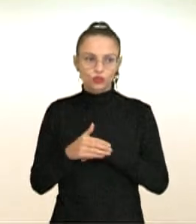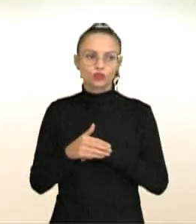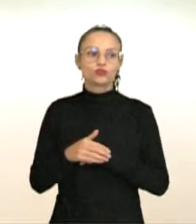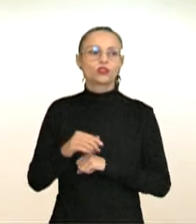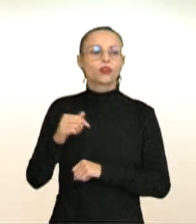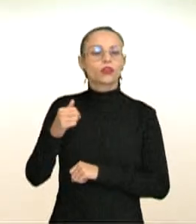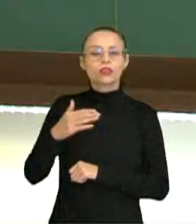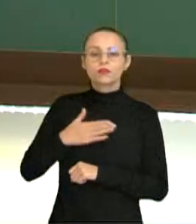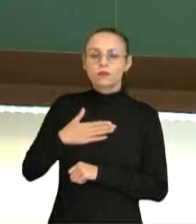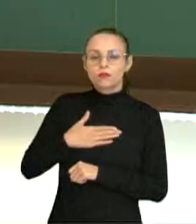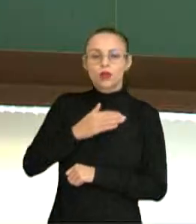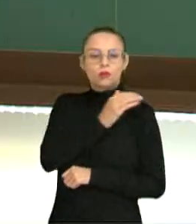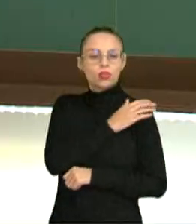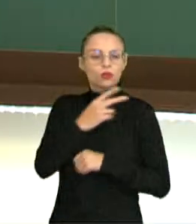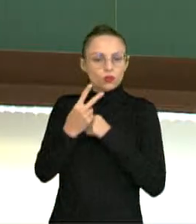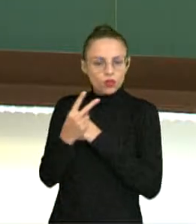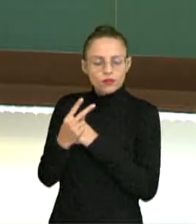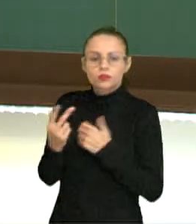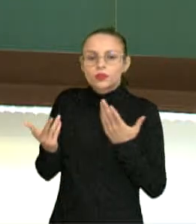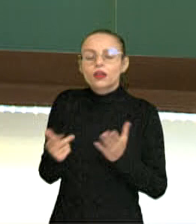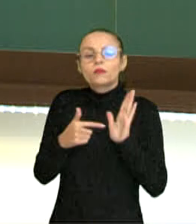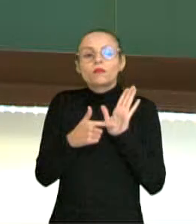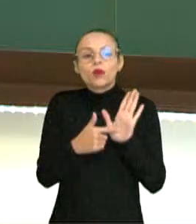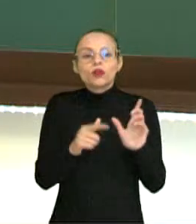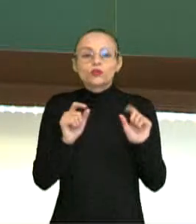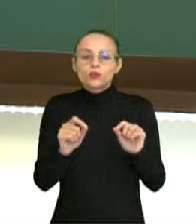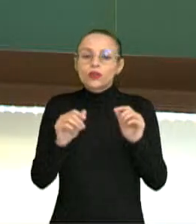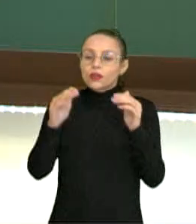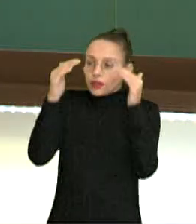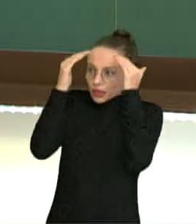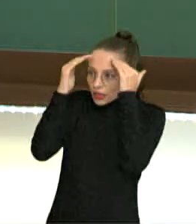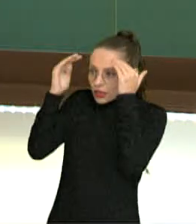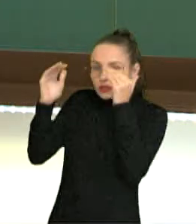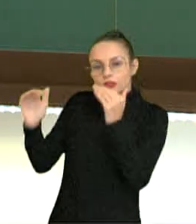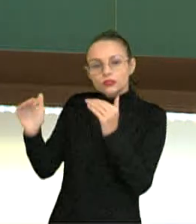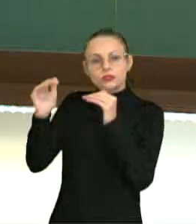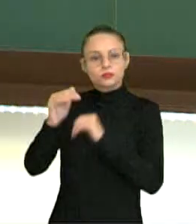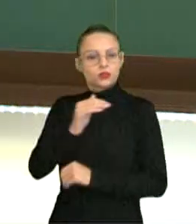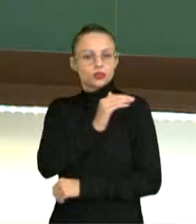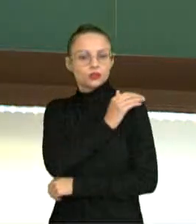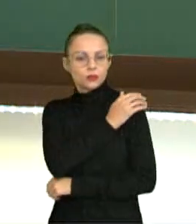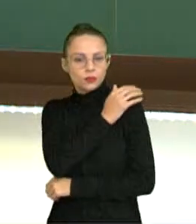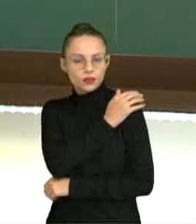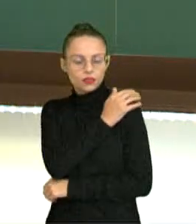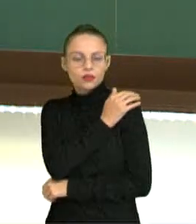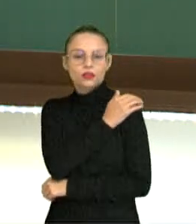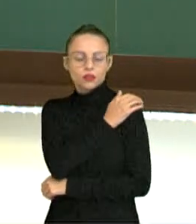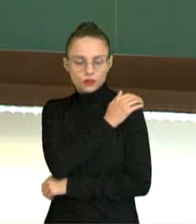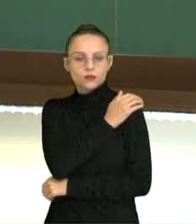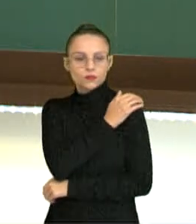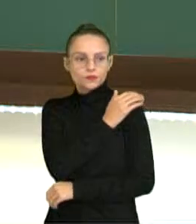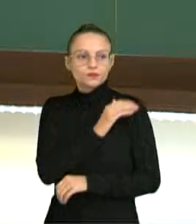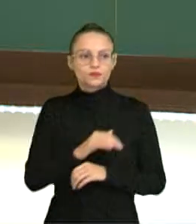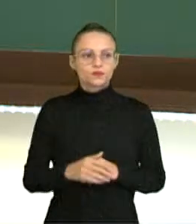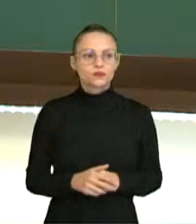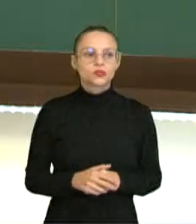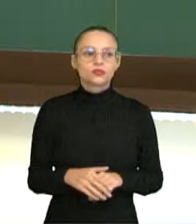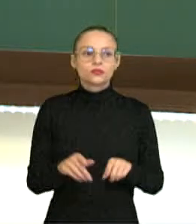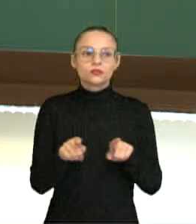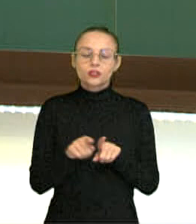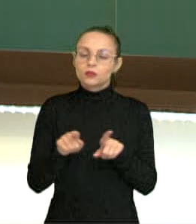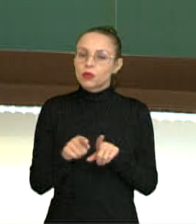meus padrinhos, ele mostra bem o quê? O respeito, né, ao apadrinhamento, ao compadrinho, e